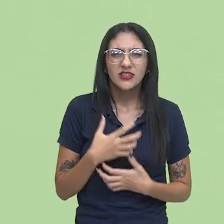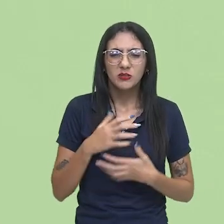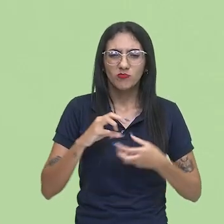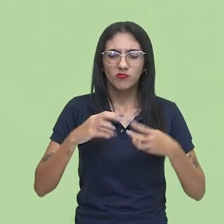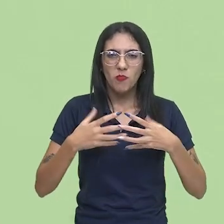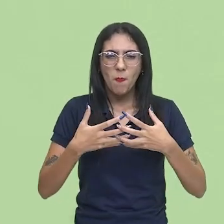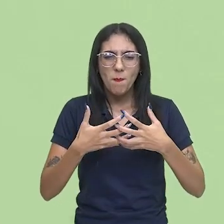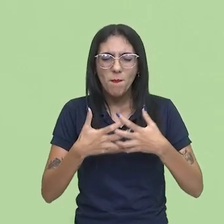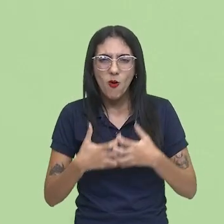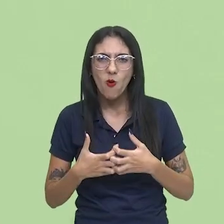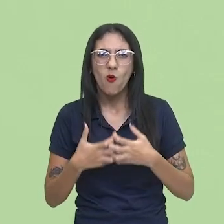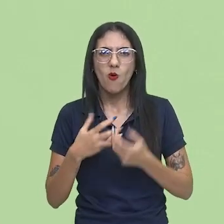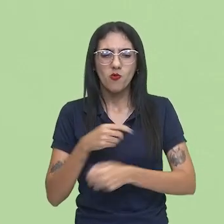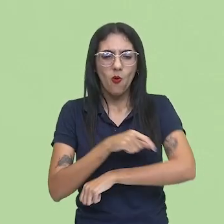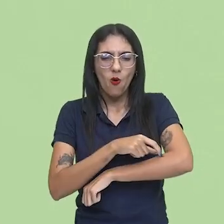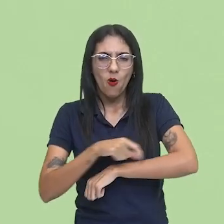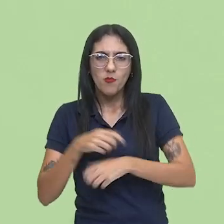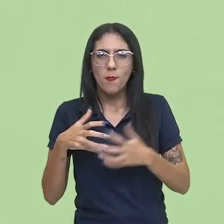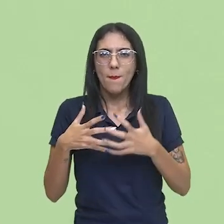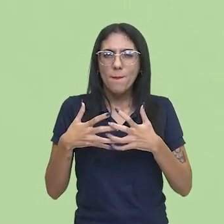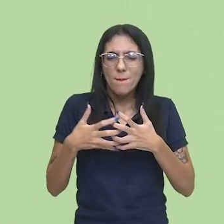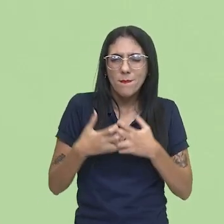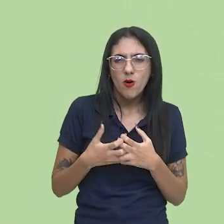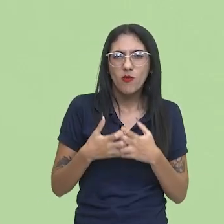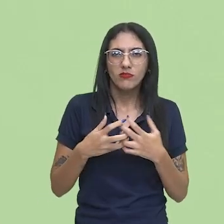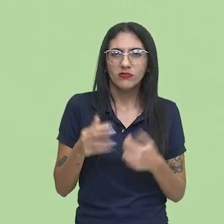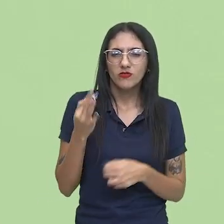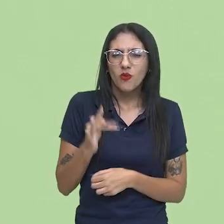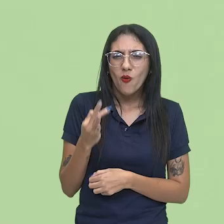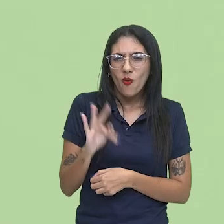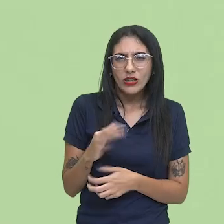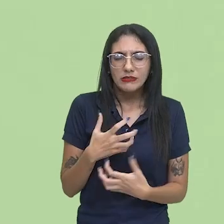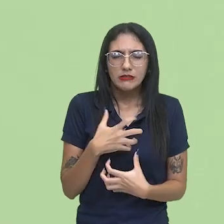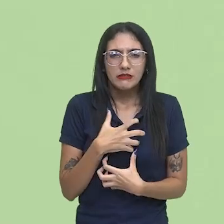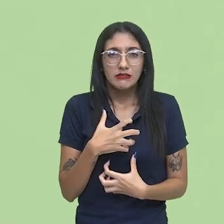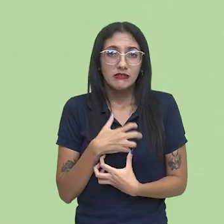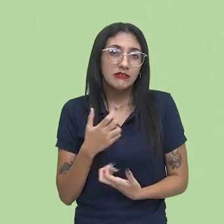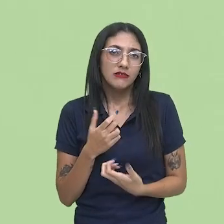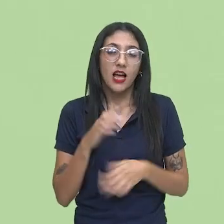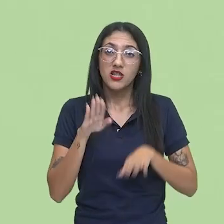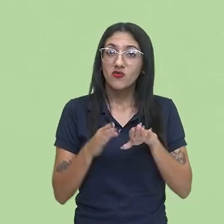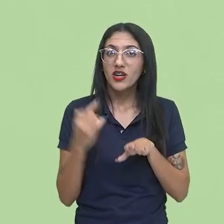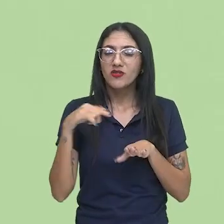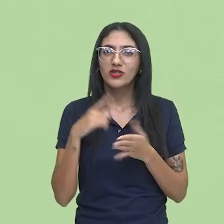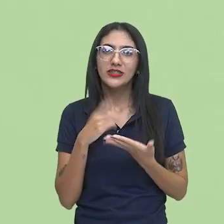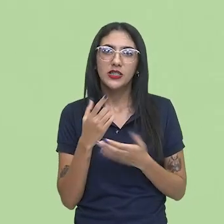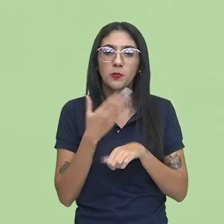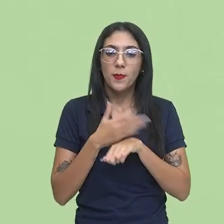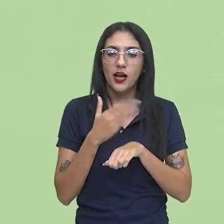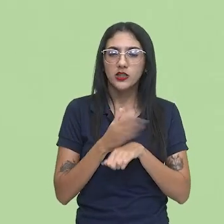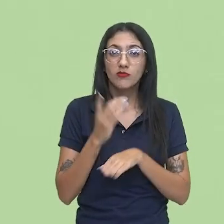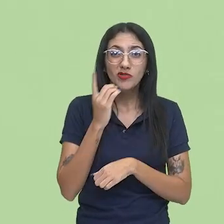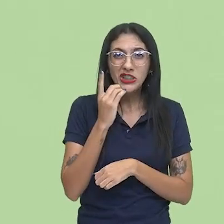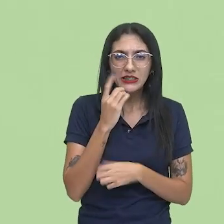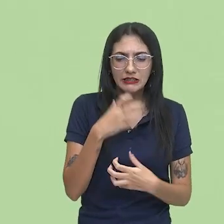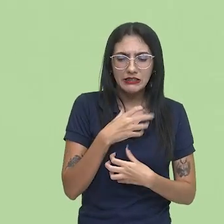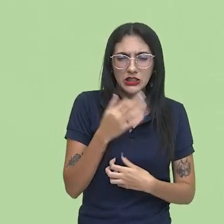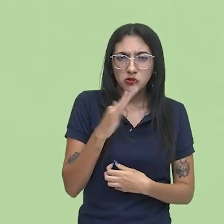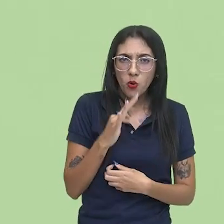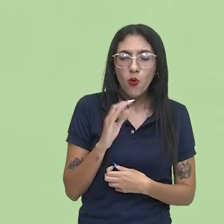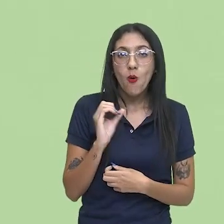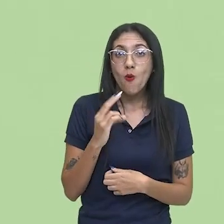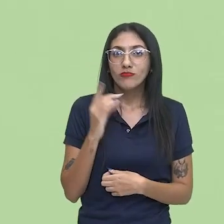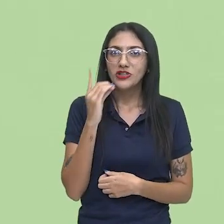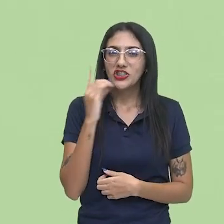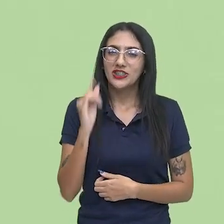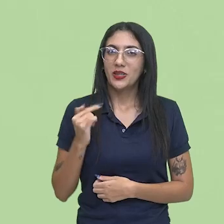músculo bem dolorido, que aí você pode observar isso no mesmo dia da atividade ou no dia seguinte. Então, é dessa